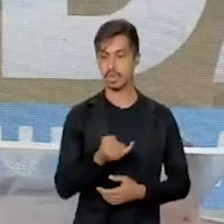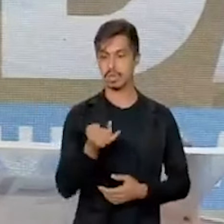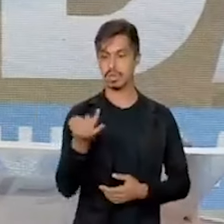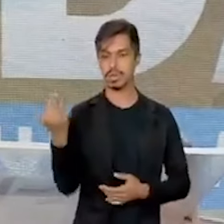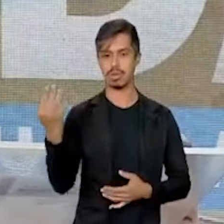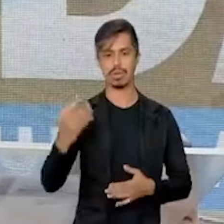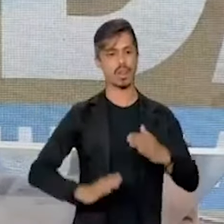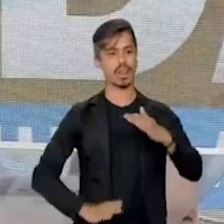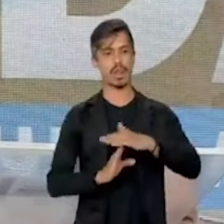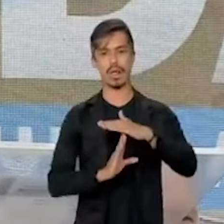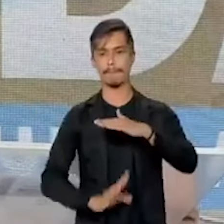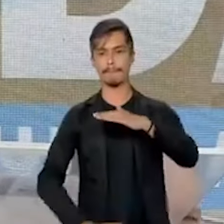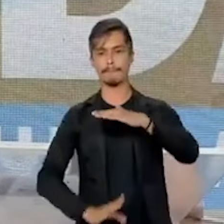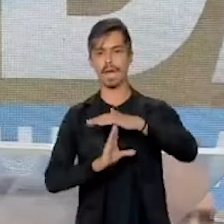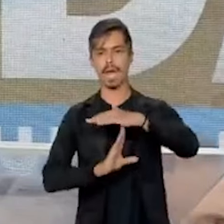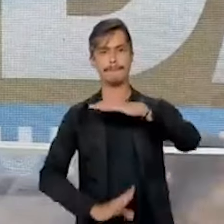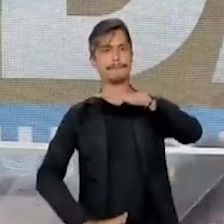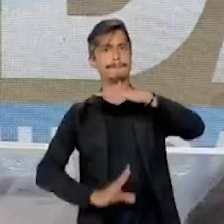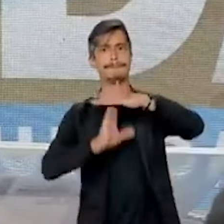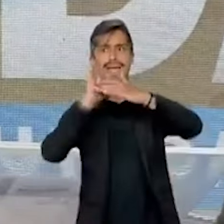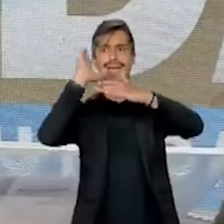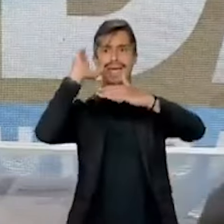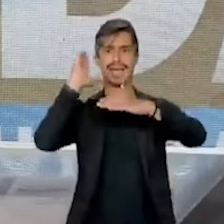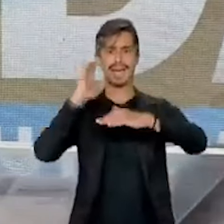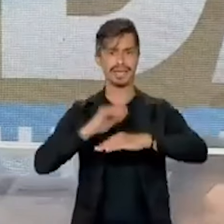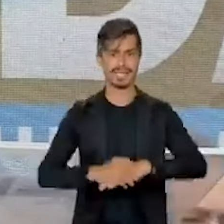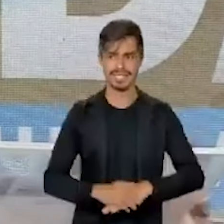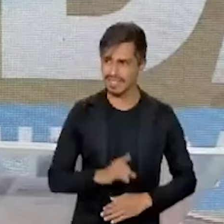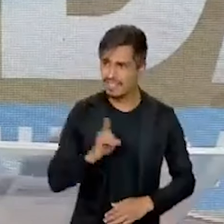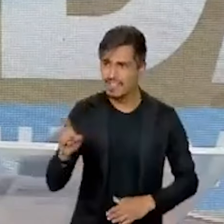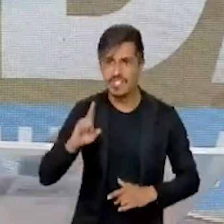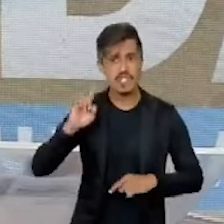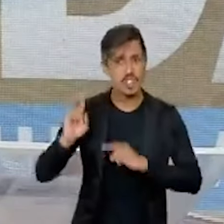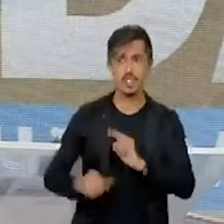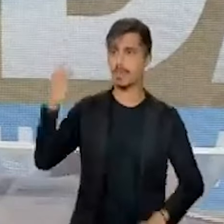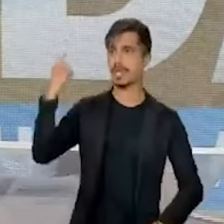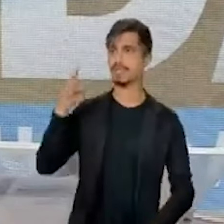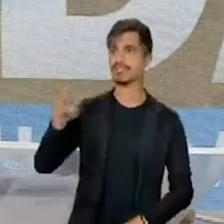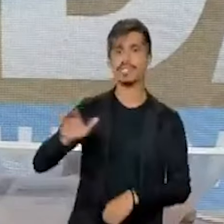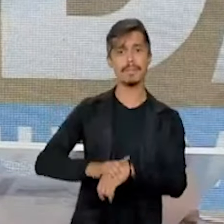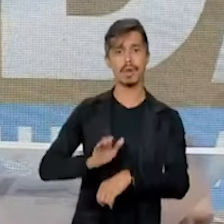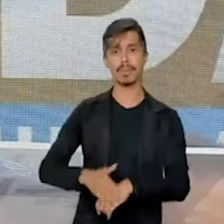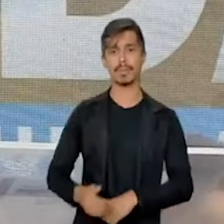são recordes que o senhor está batendo, superando, presidente, o senhor mesmo.